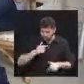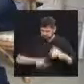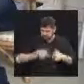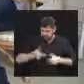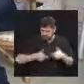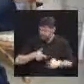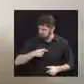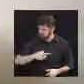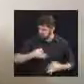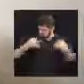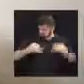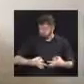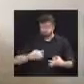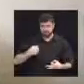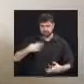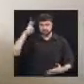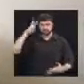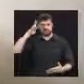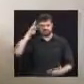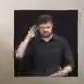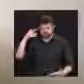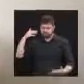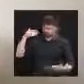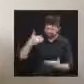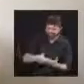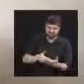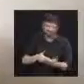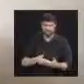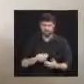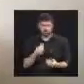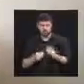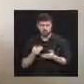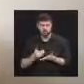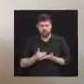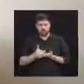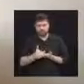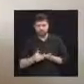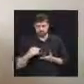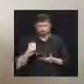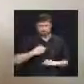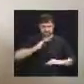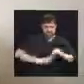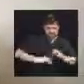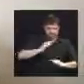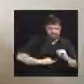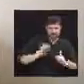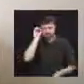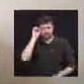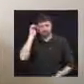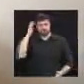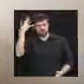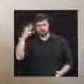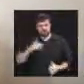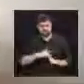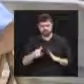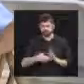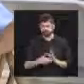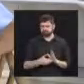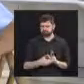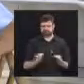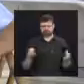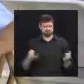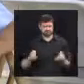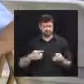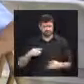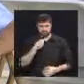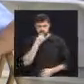nós fizemos. Então é toda a história, todo o conjunto que nós fizemos, desde quando começamos, o que fizemos, os nossos resultados. Isso é fantástico. E isso